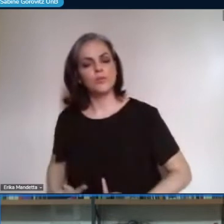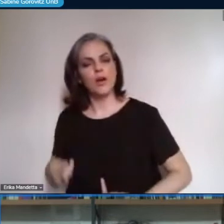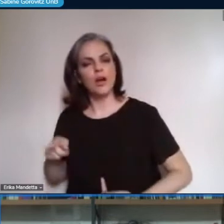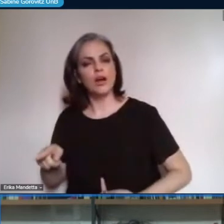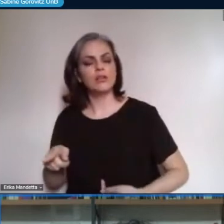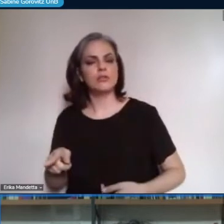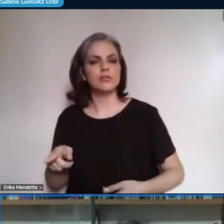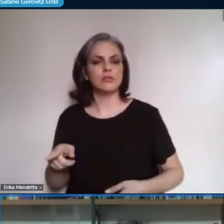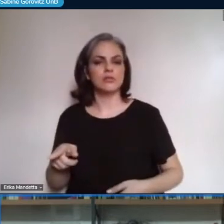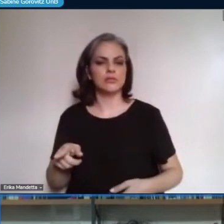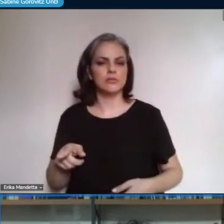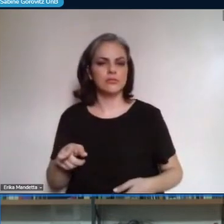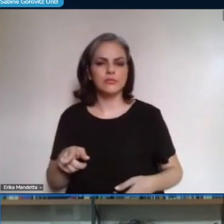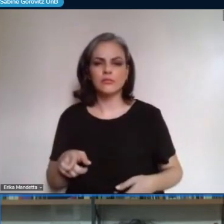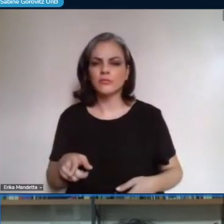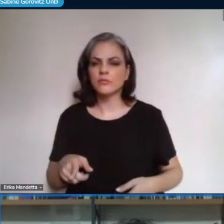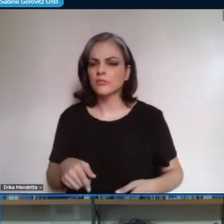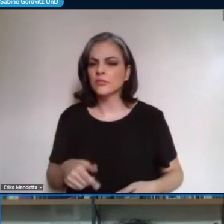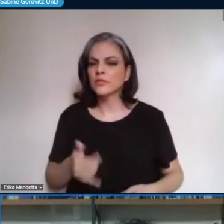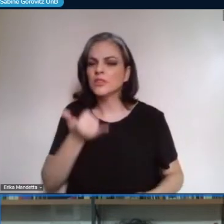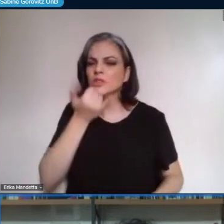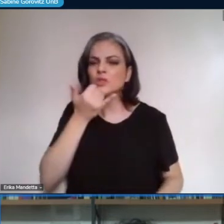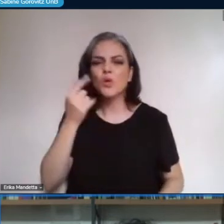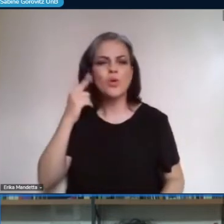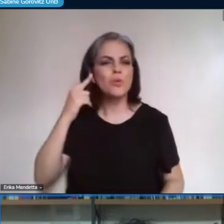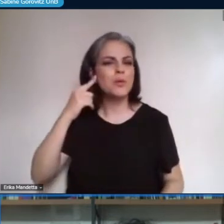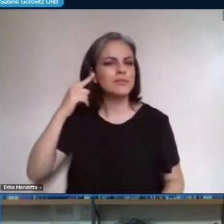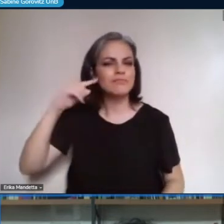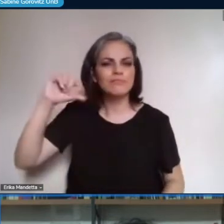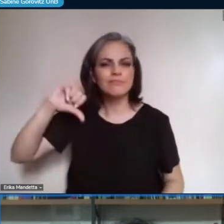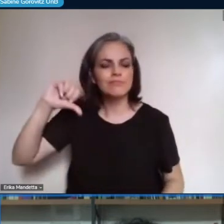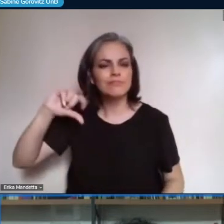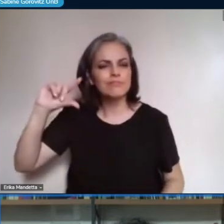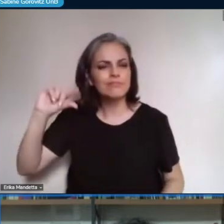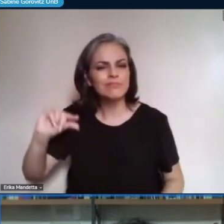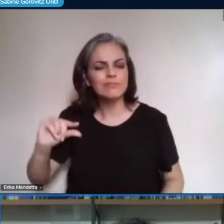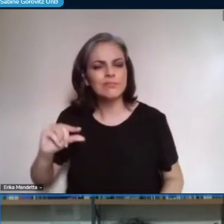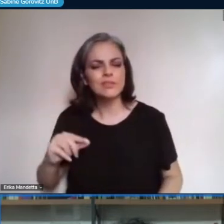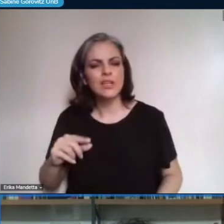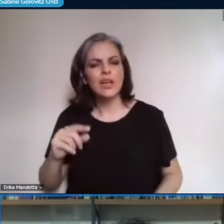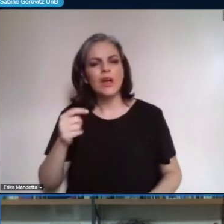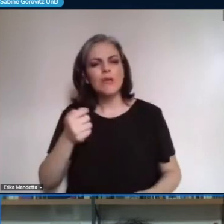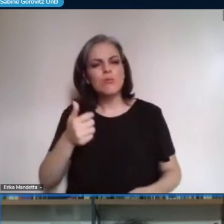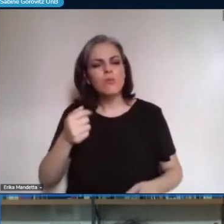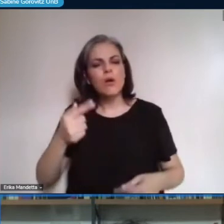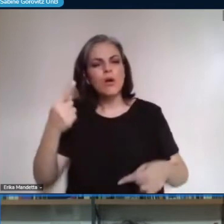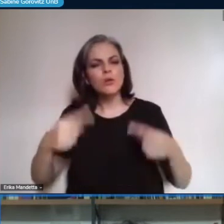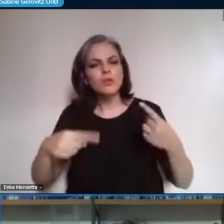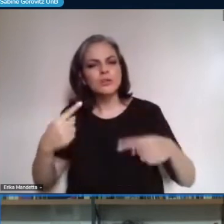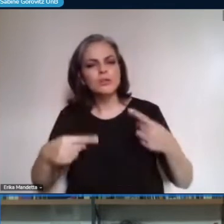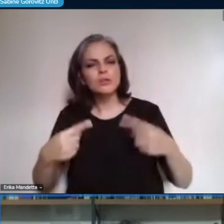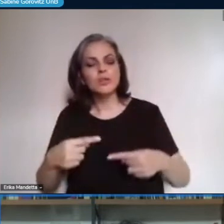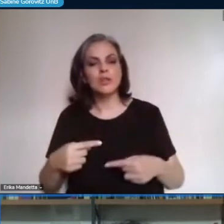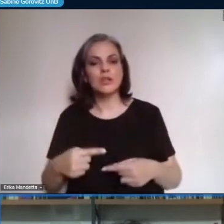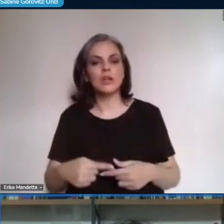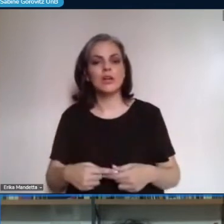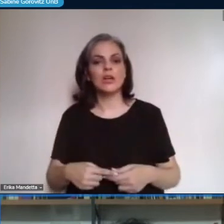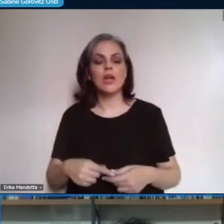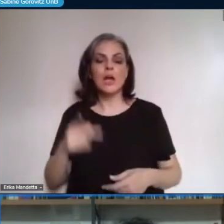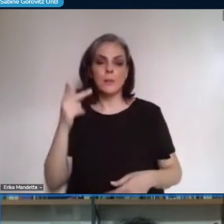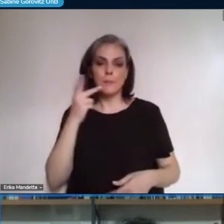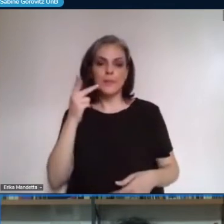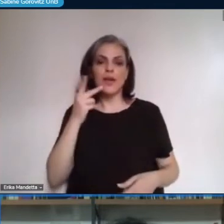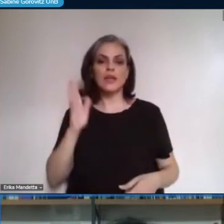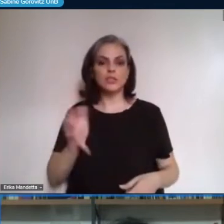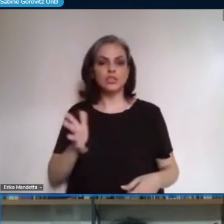de modo geral, a divulgação. São questões bem importantes, pouco discutidas também. O Pierre já ficou nesse embate, a gente